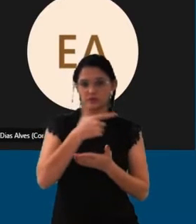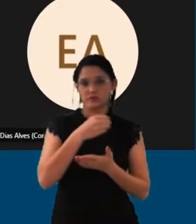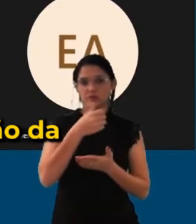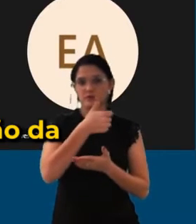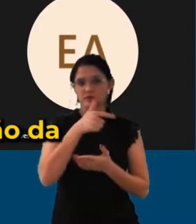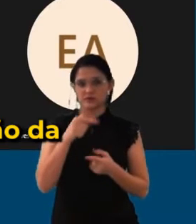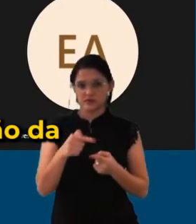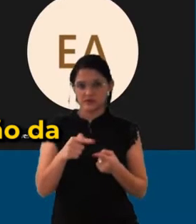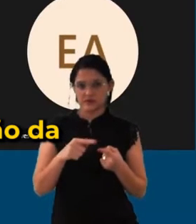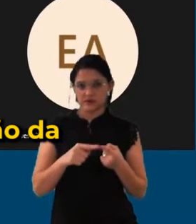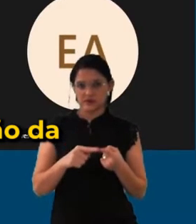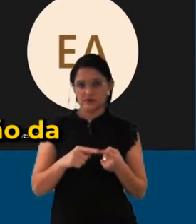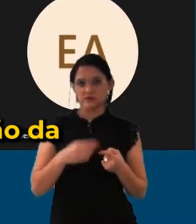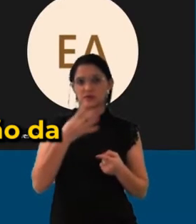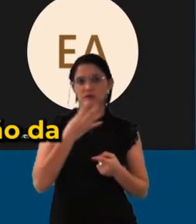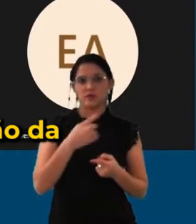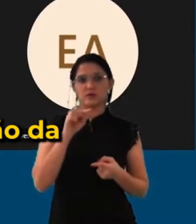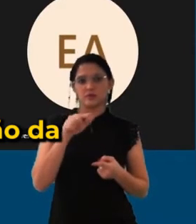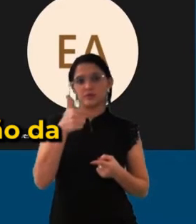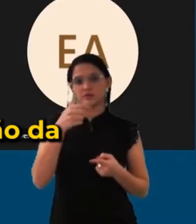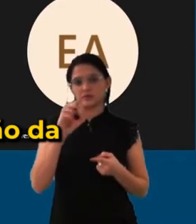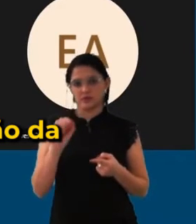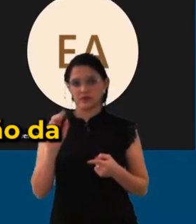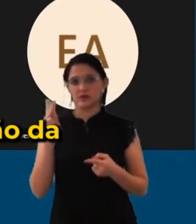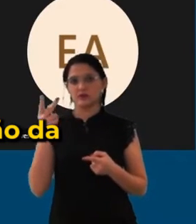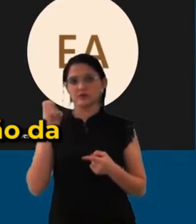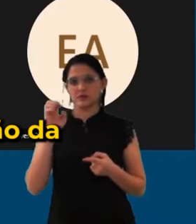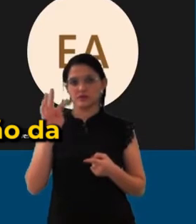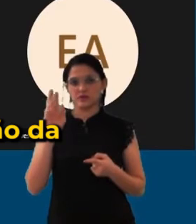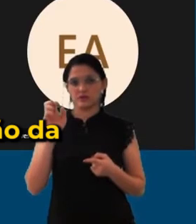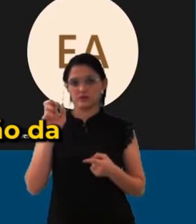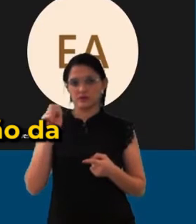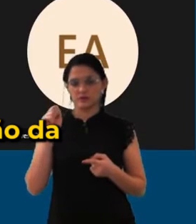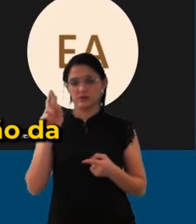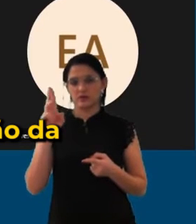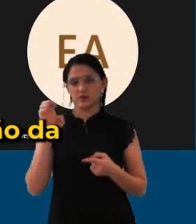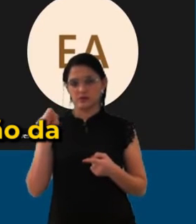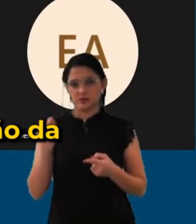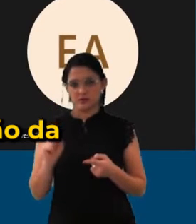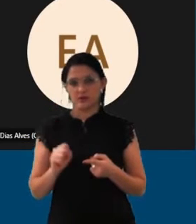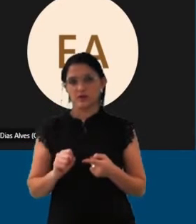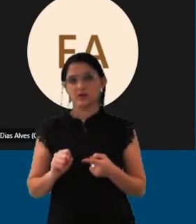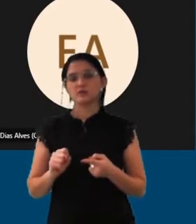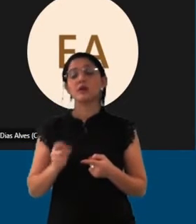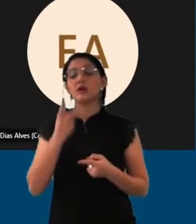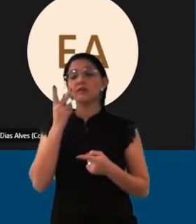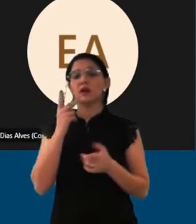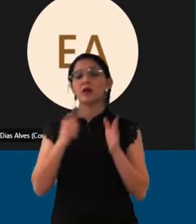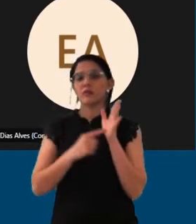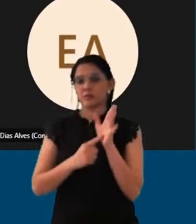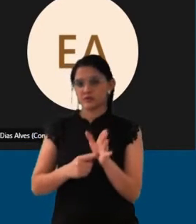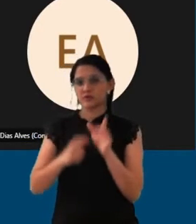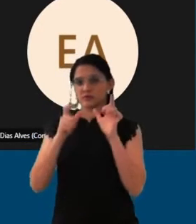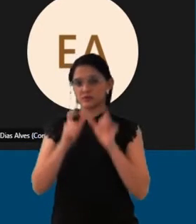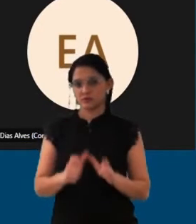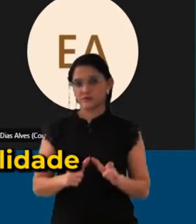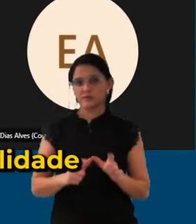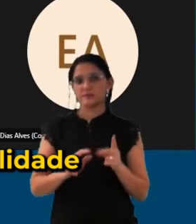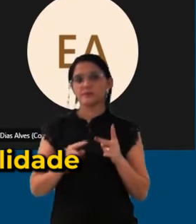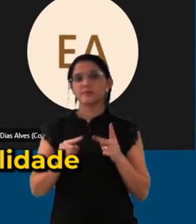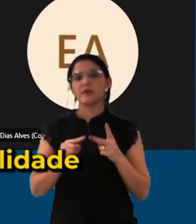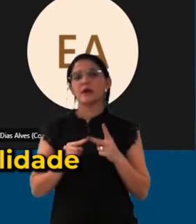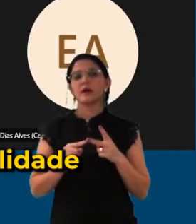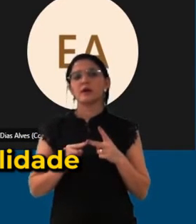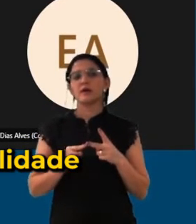de 4,10 hectares, que previa somente a recuperação na área antropizada anteriormente à efetivamente, extração da